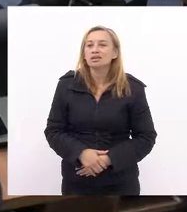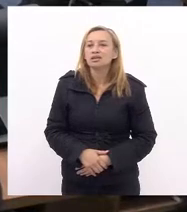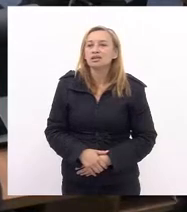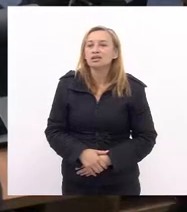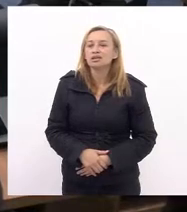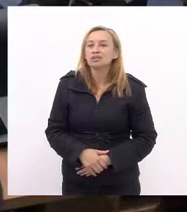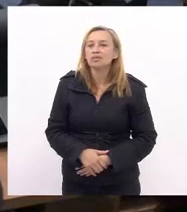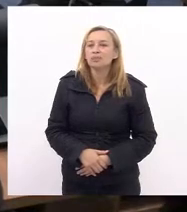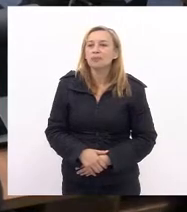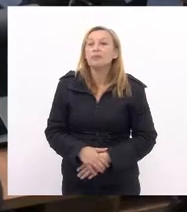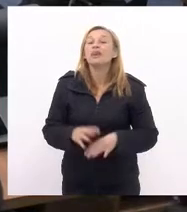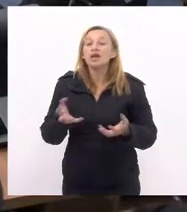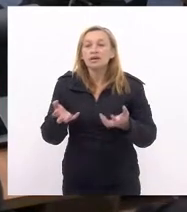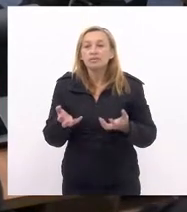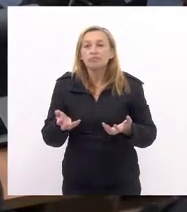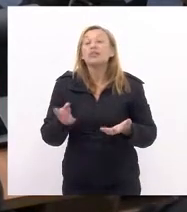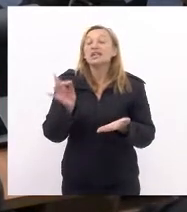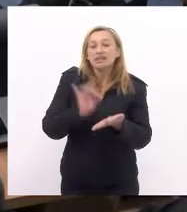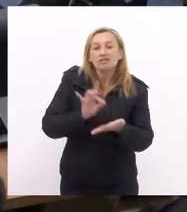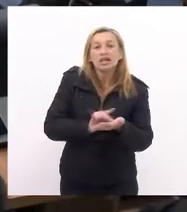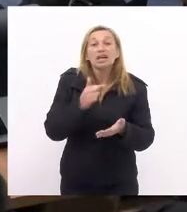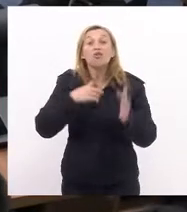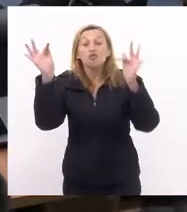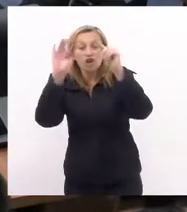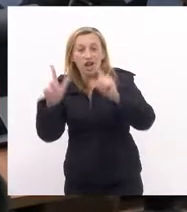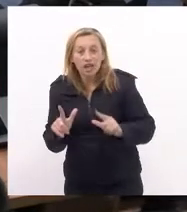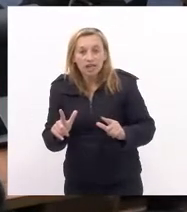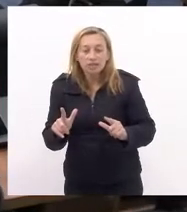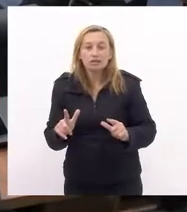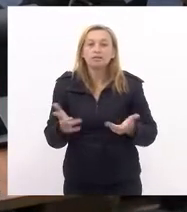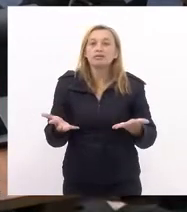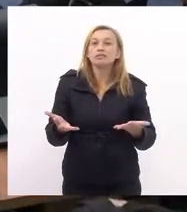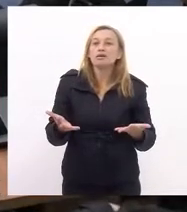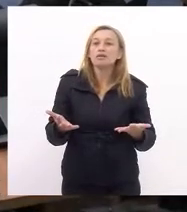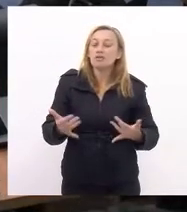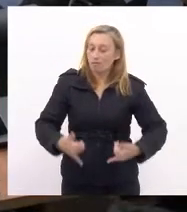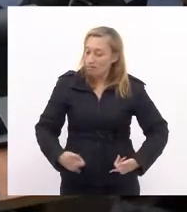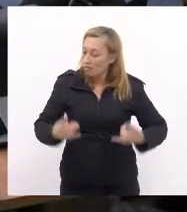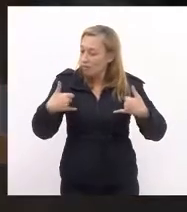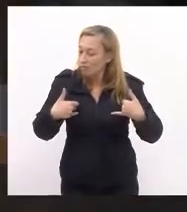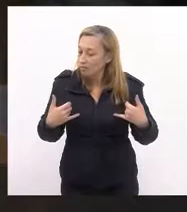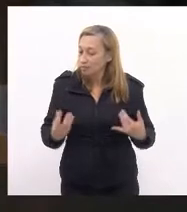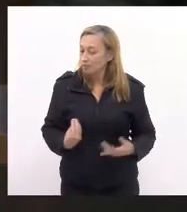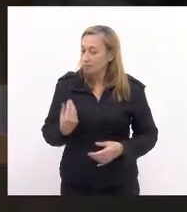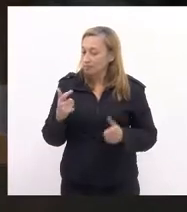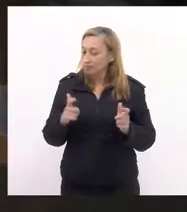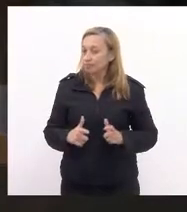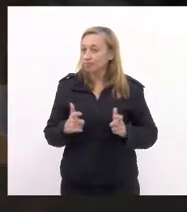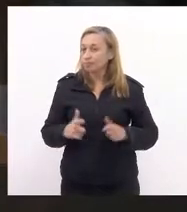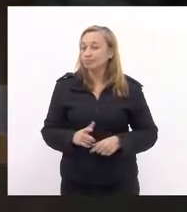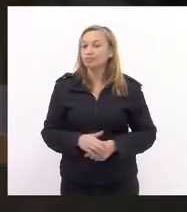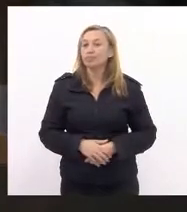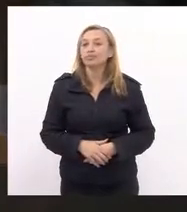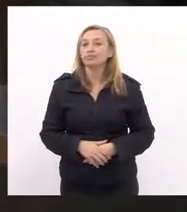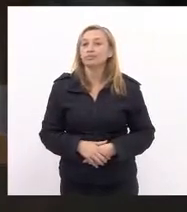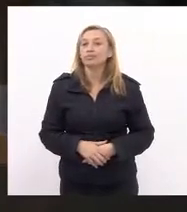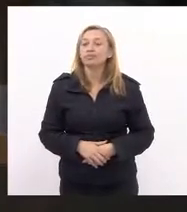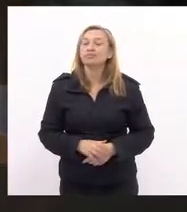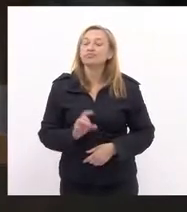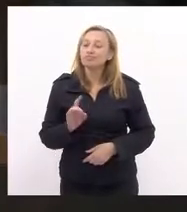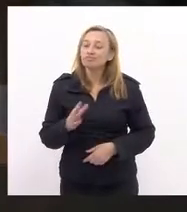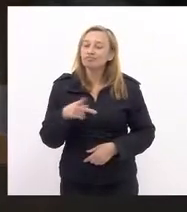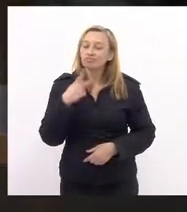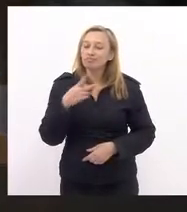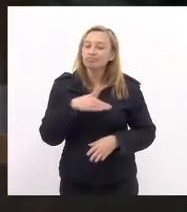E quero, estou muito, na verdade, estou muito feliz, muito honrado de estar aqui presente. E só tenho que